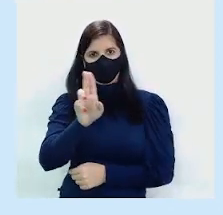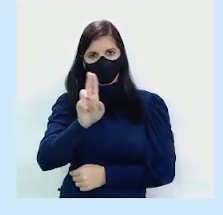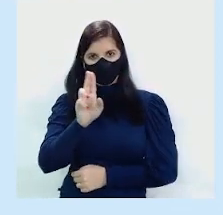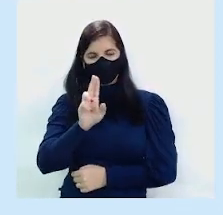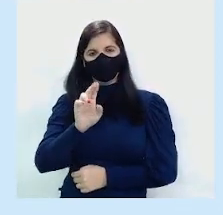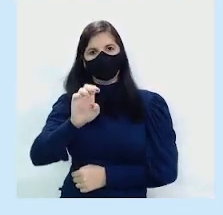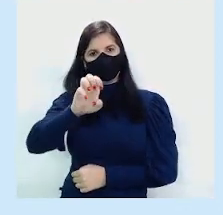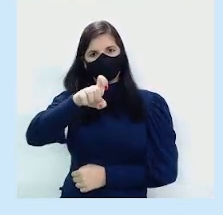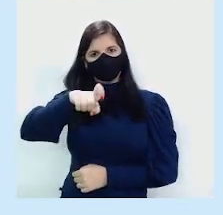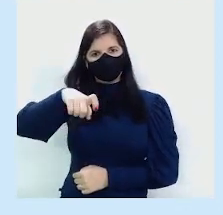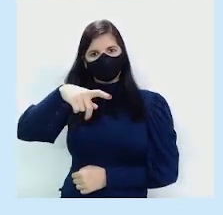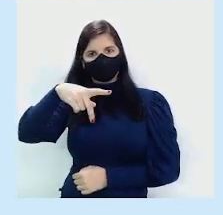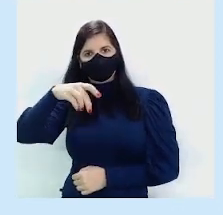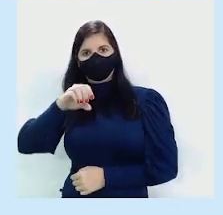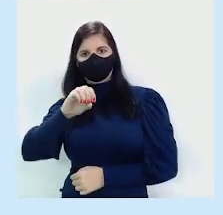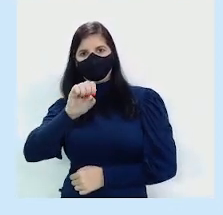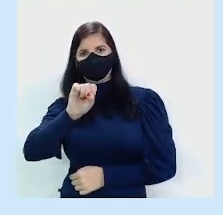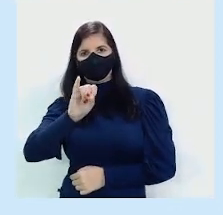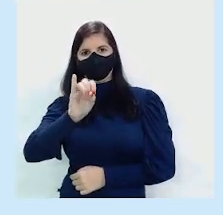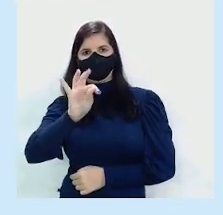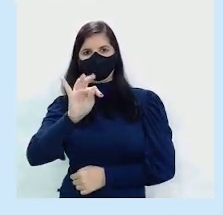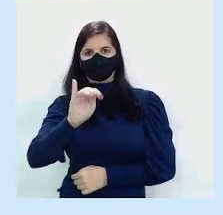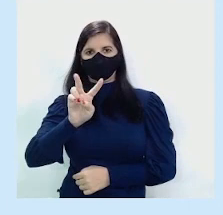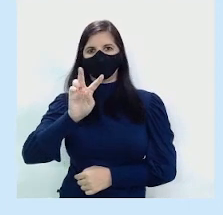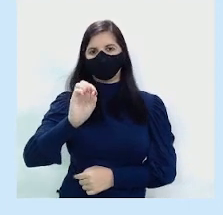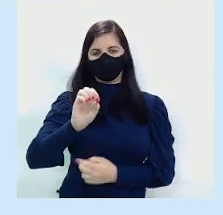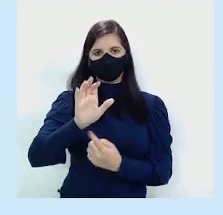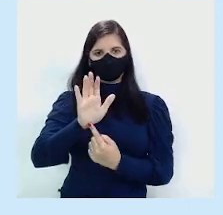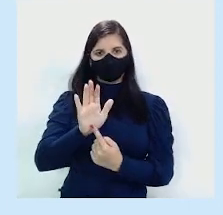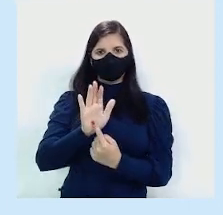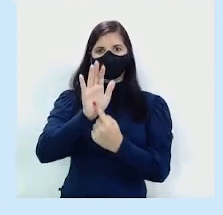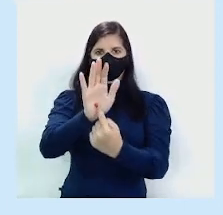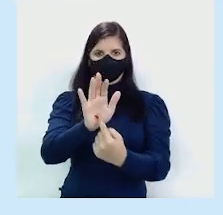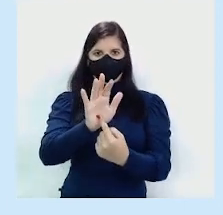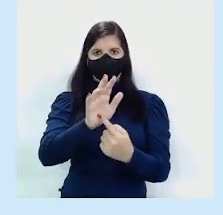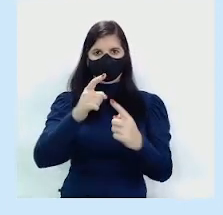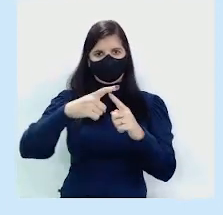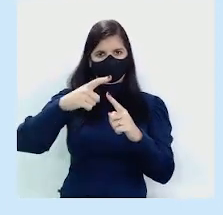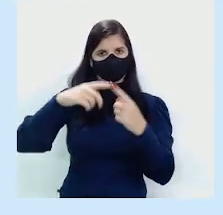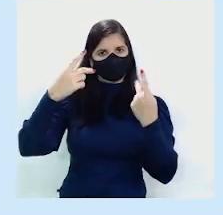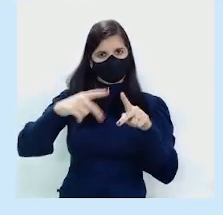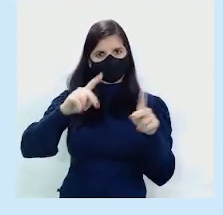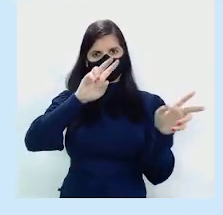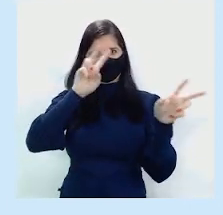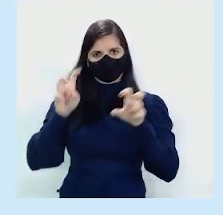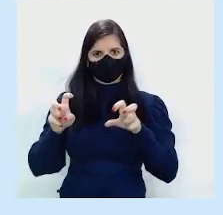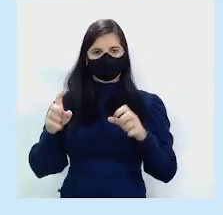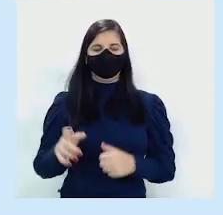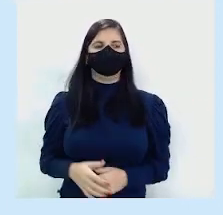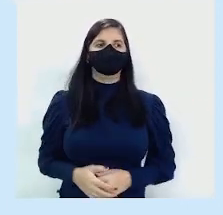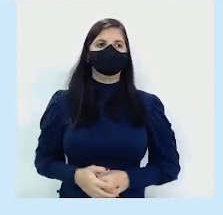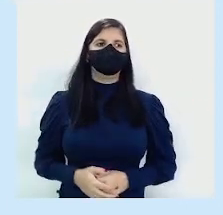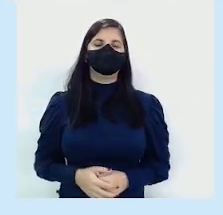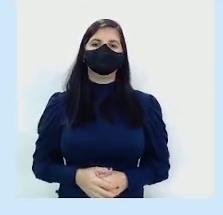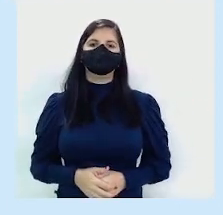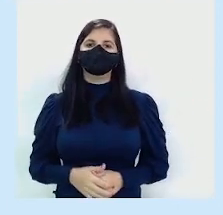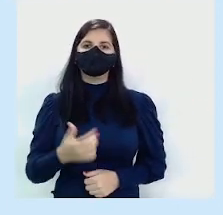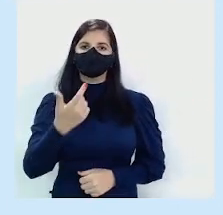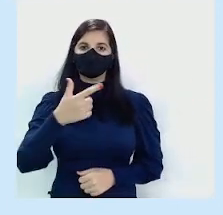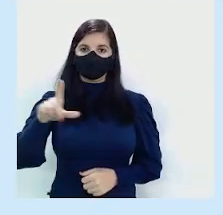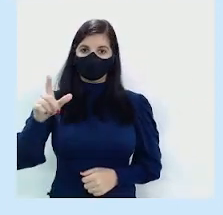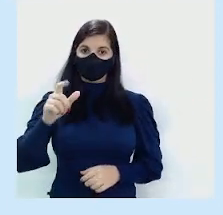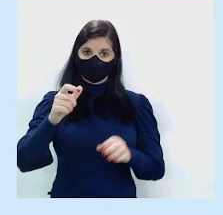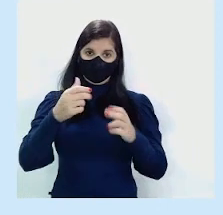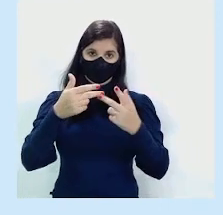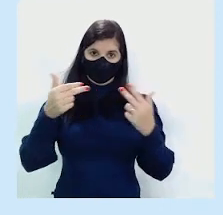é expositivo, exatamente pelo fato dele expor esse tipo de conteúdo, certo? Outra